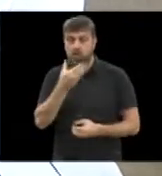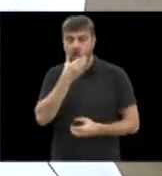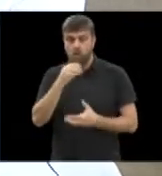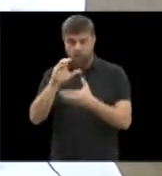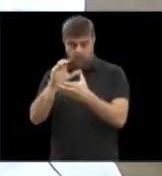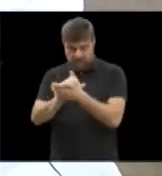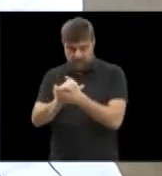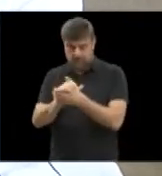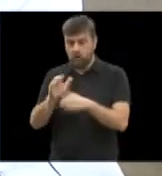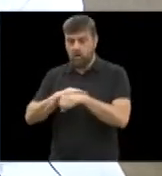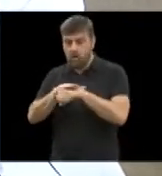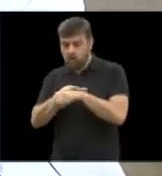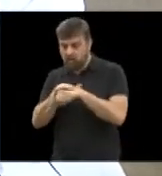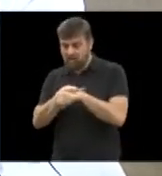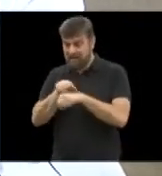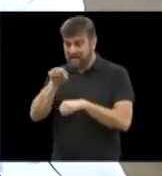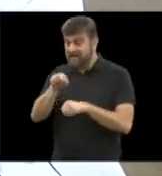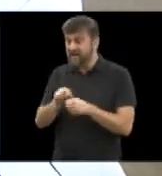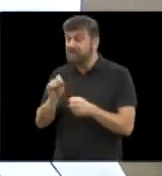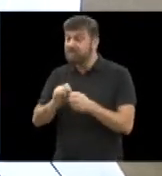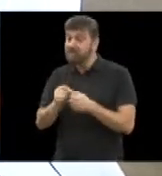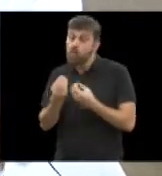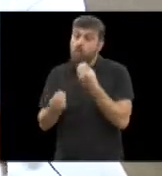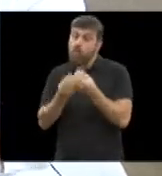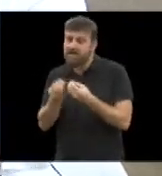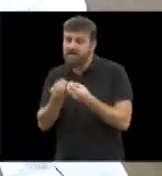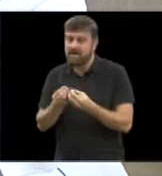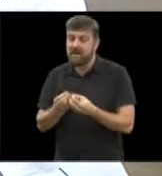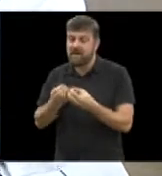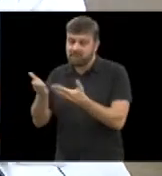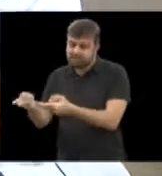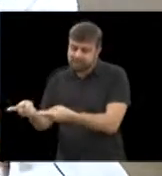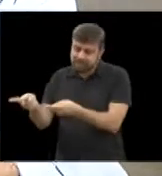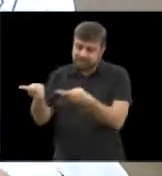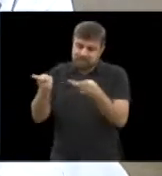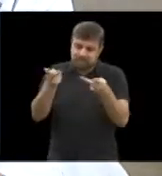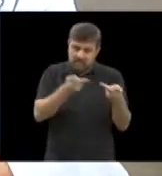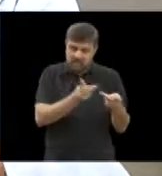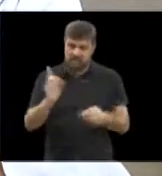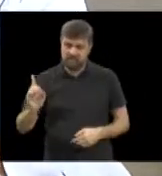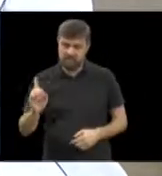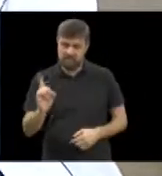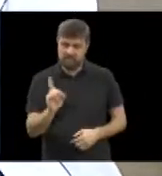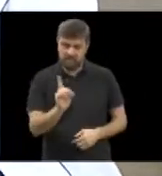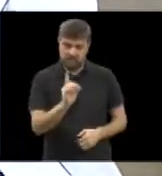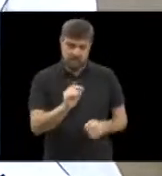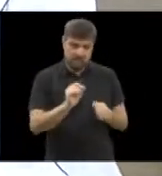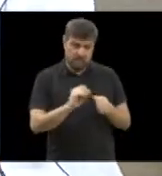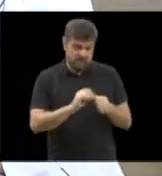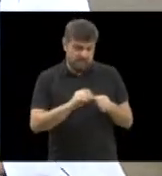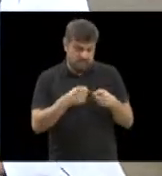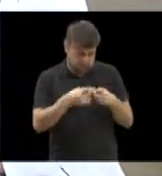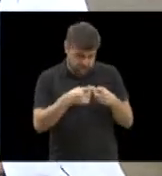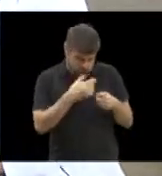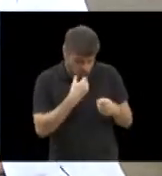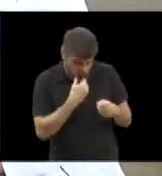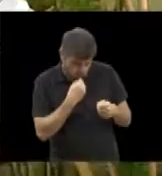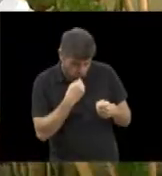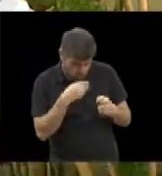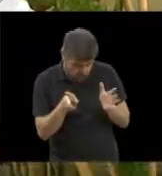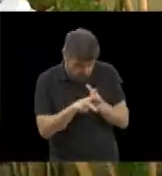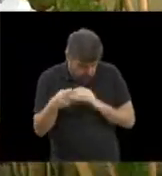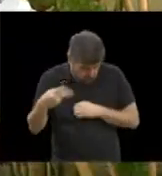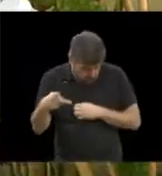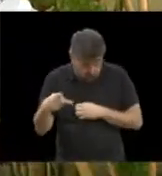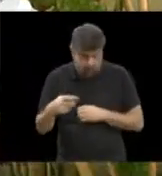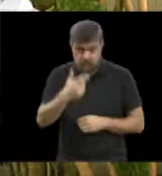então, depois da conversa, ele é indicado, né? Ele é encaminhado para um urologista ou não? Não necessariamente.